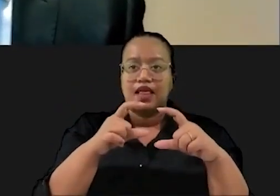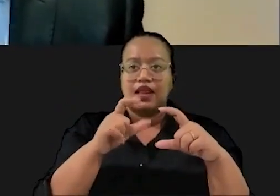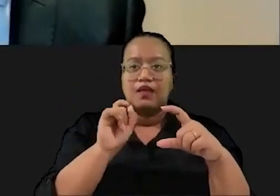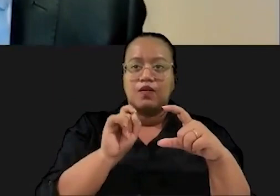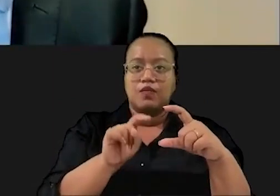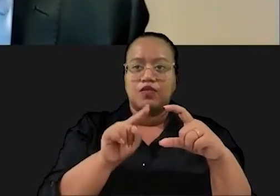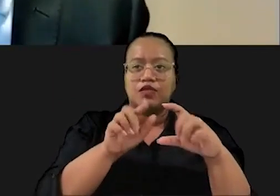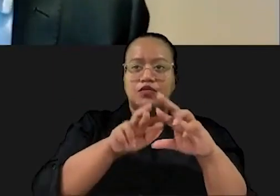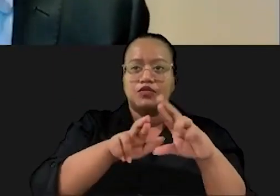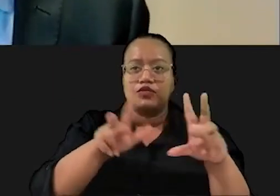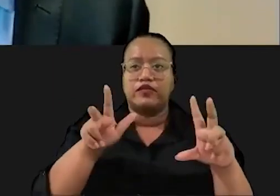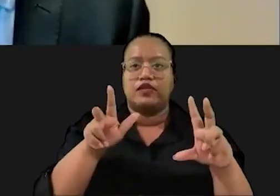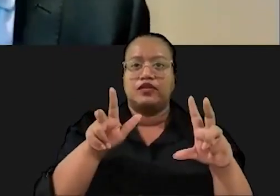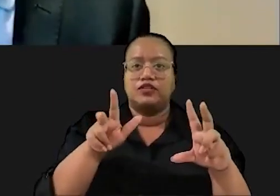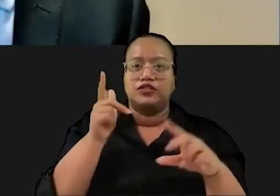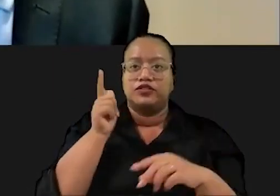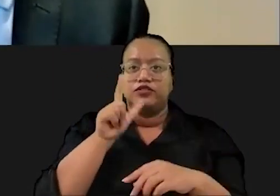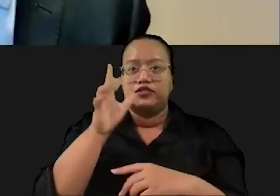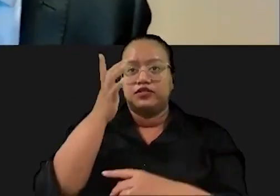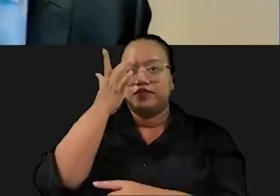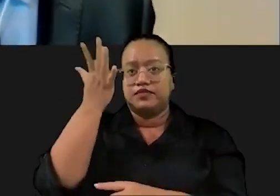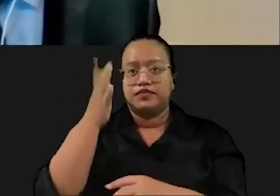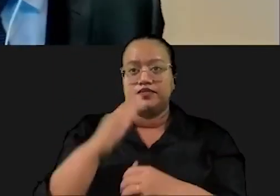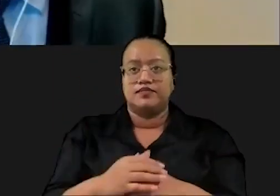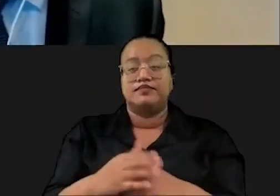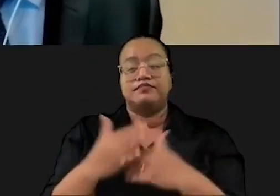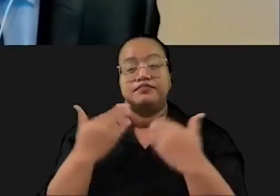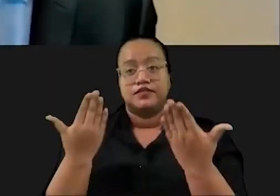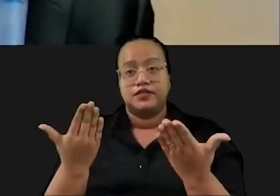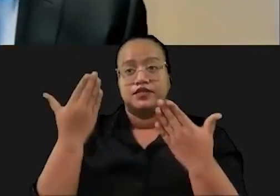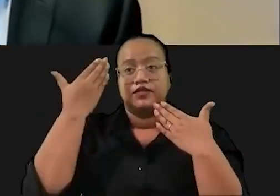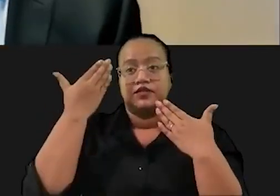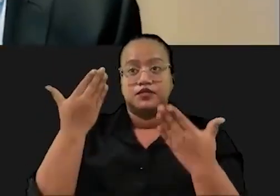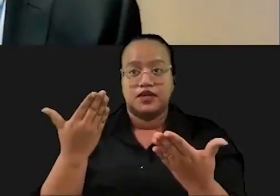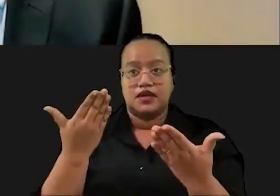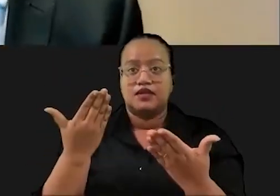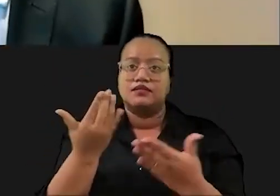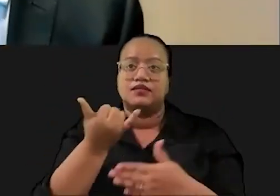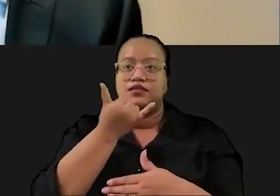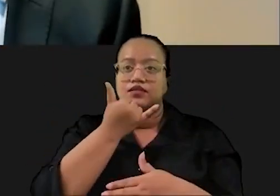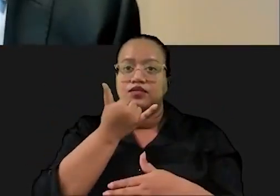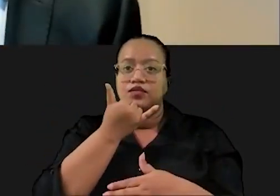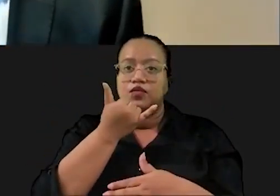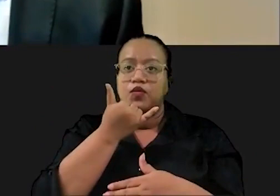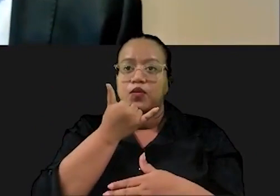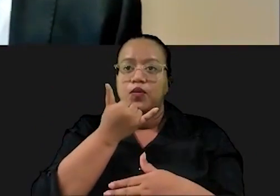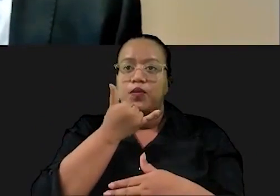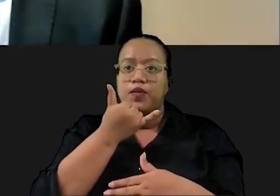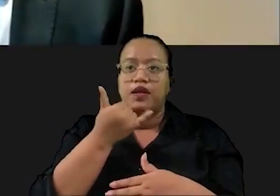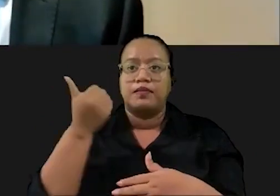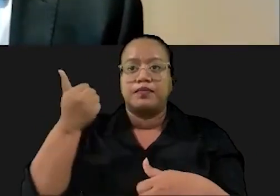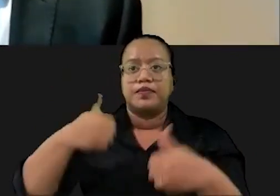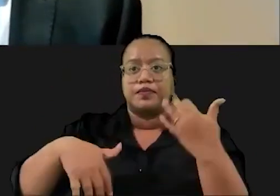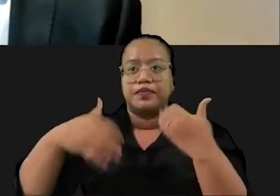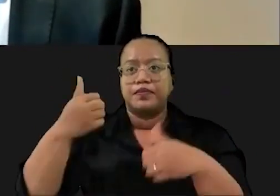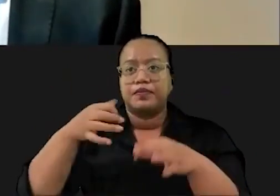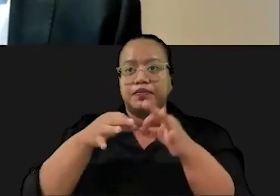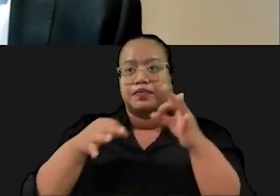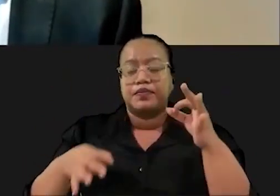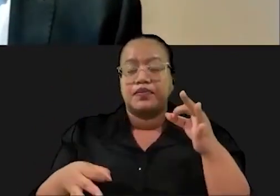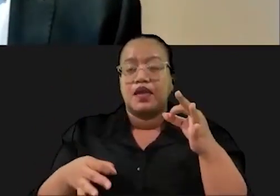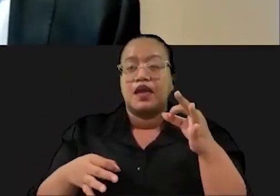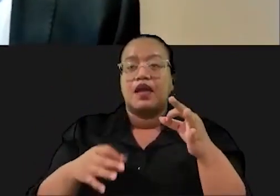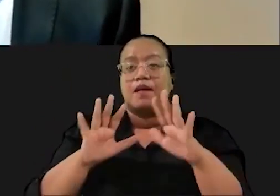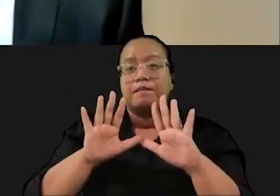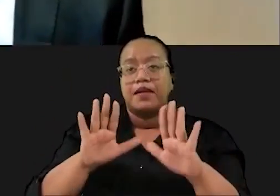expor. Peço desculpas aí por ter me estendido muito, mas eu acho que é uma introdução bem feita, pelo menos foi o que eu tentei fazer. Eu acho